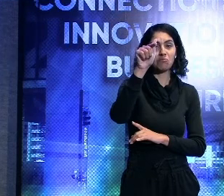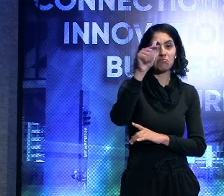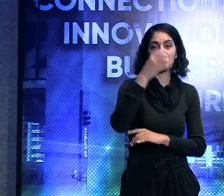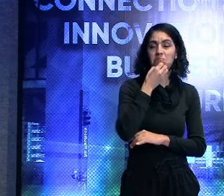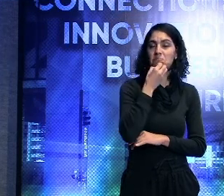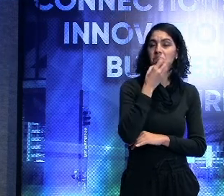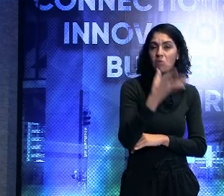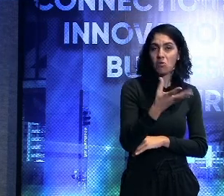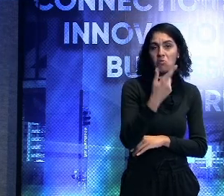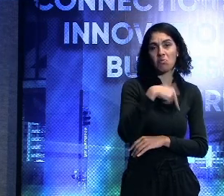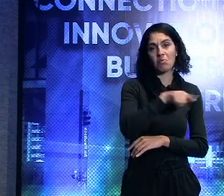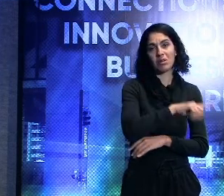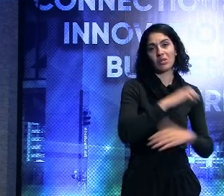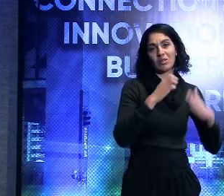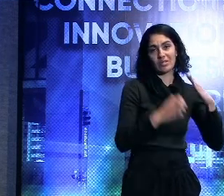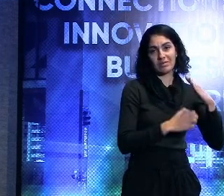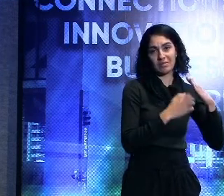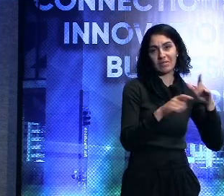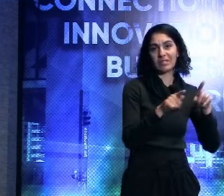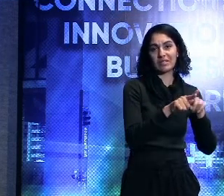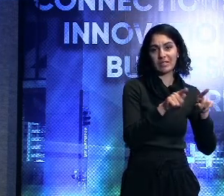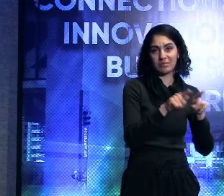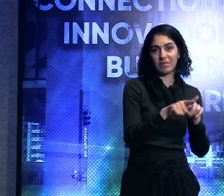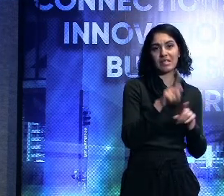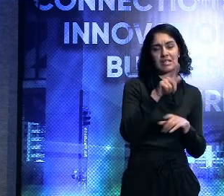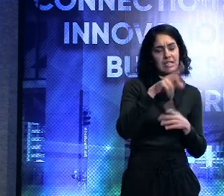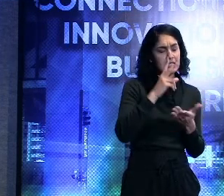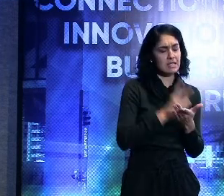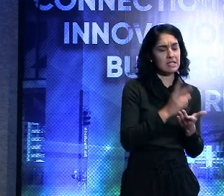muito bom para a gente, né? E aí, sempre baseado na